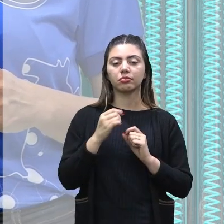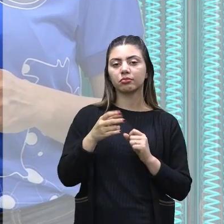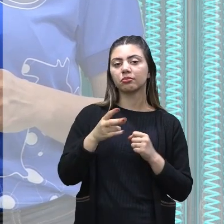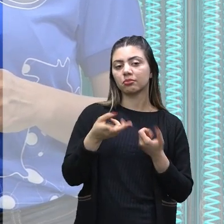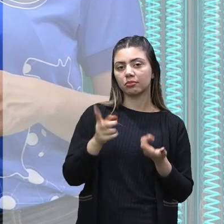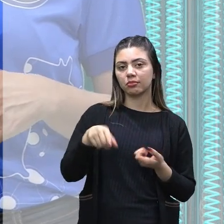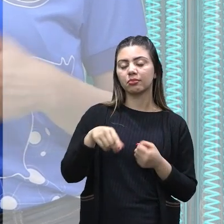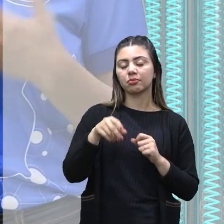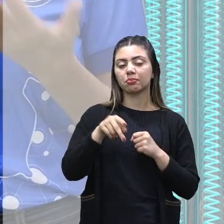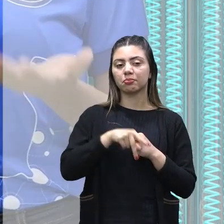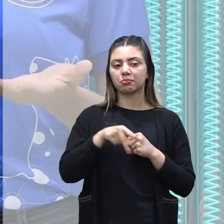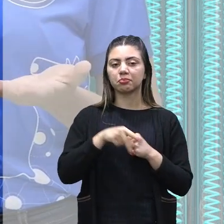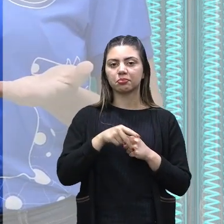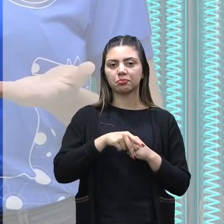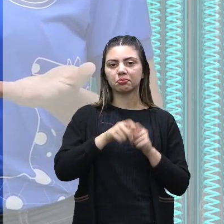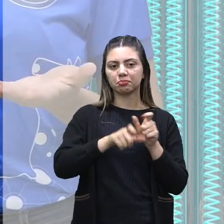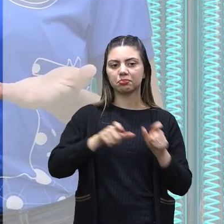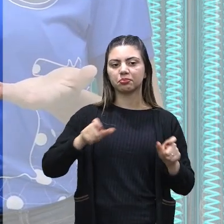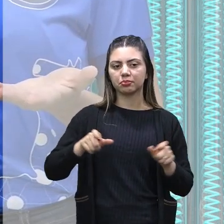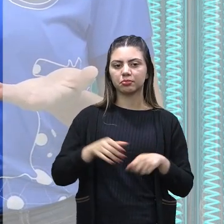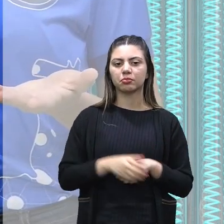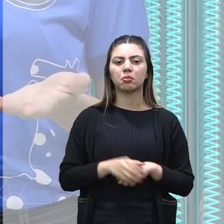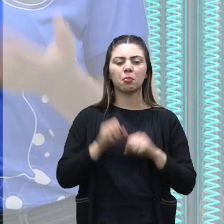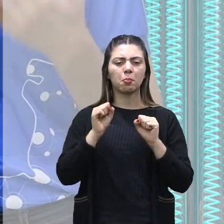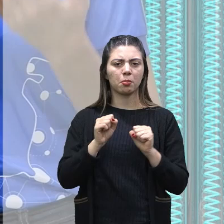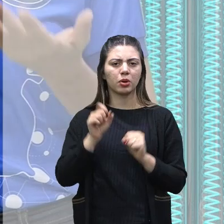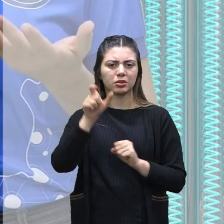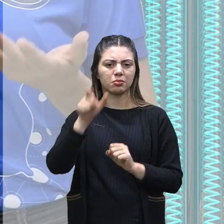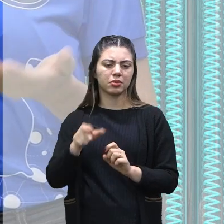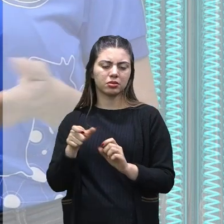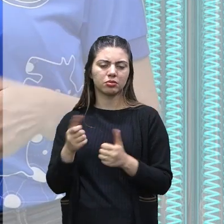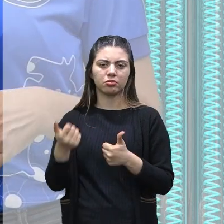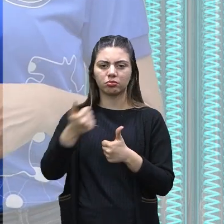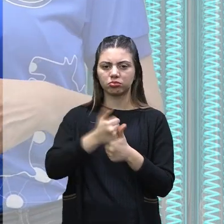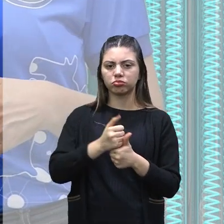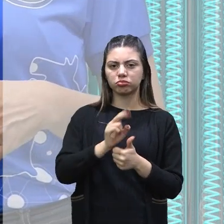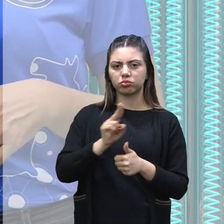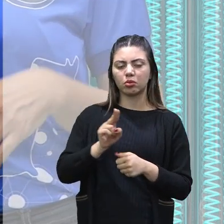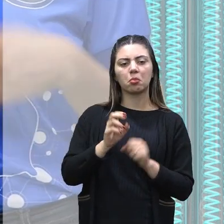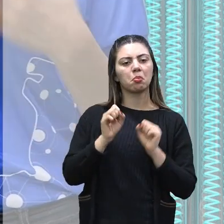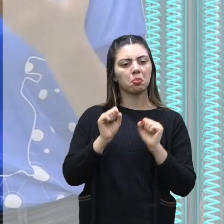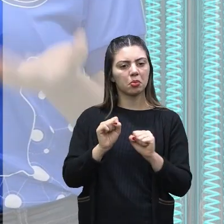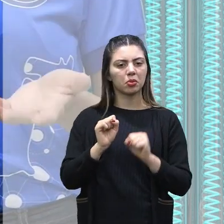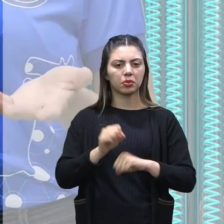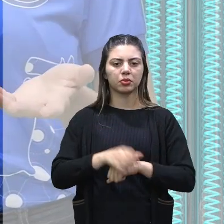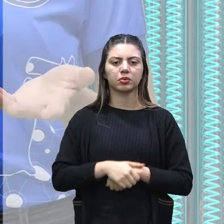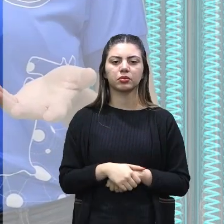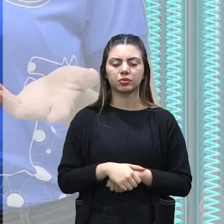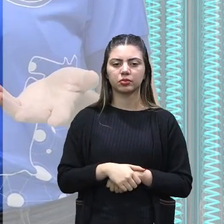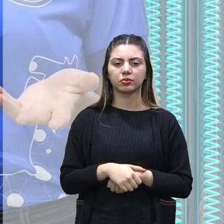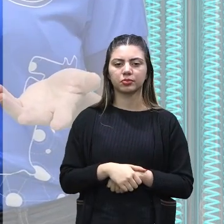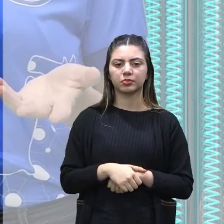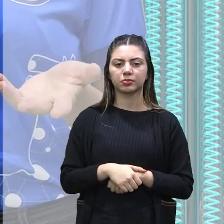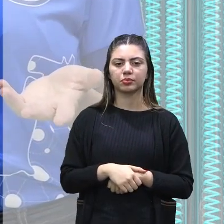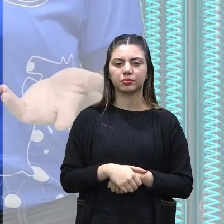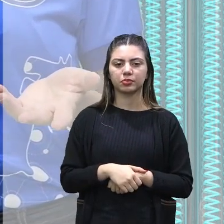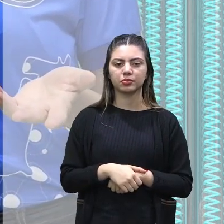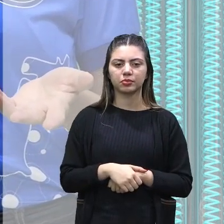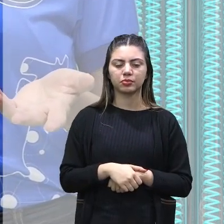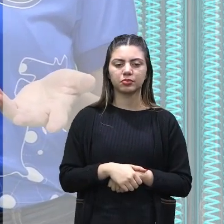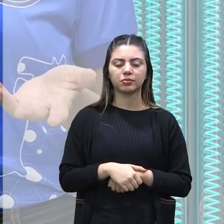de sujeito. Posso colocar o nome de pessoa como sujeito? Sim. Will you, will Mary,